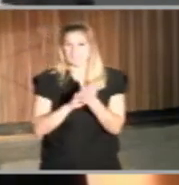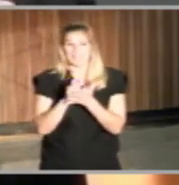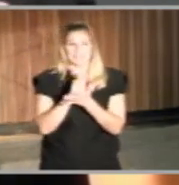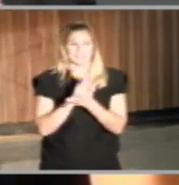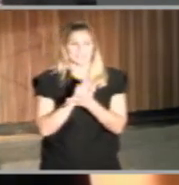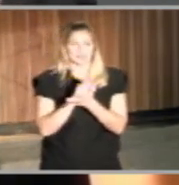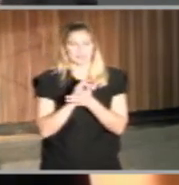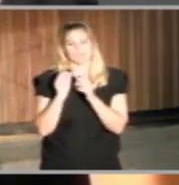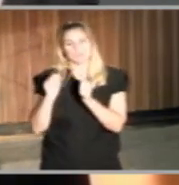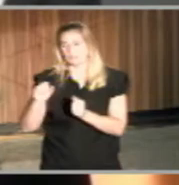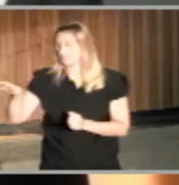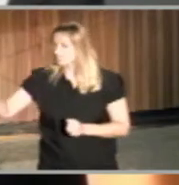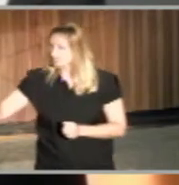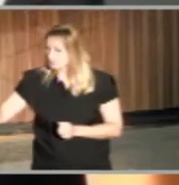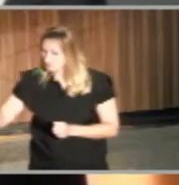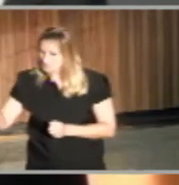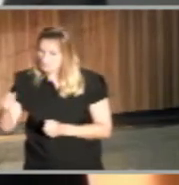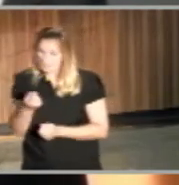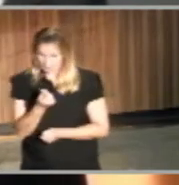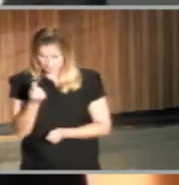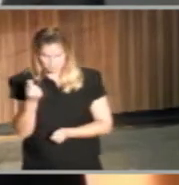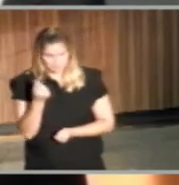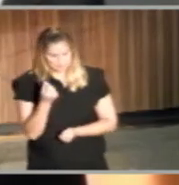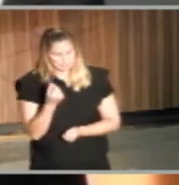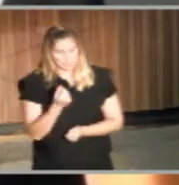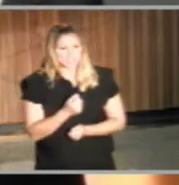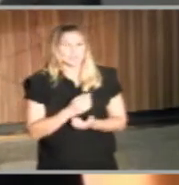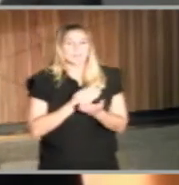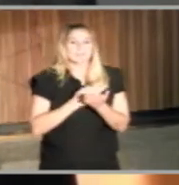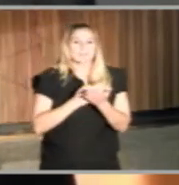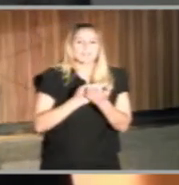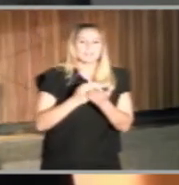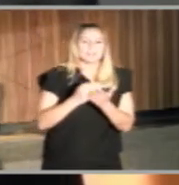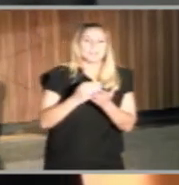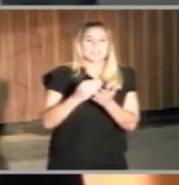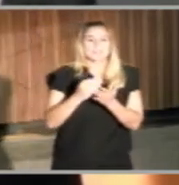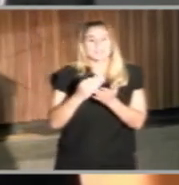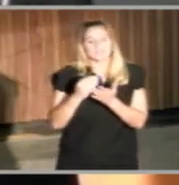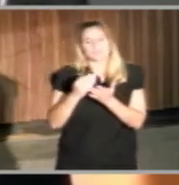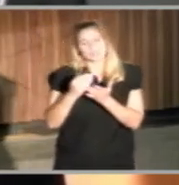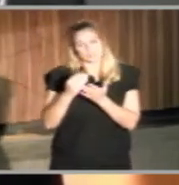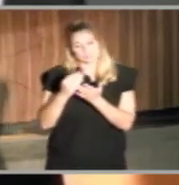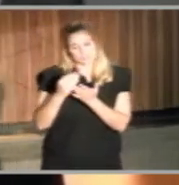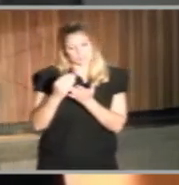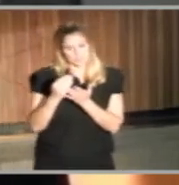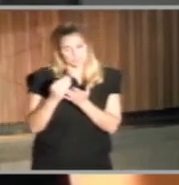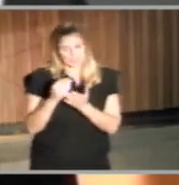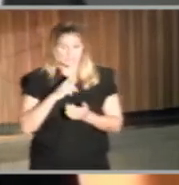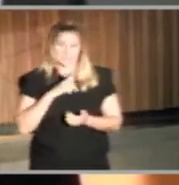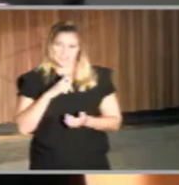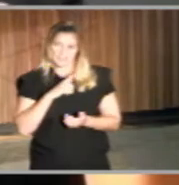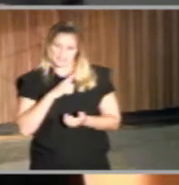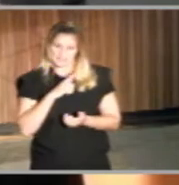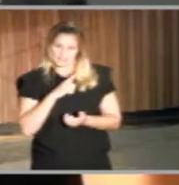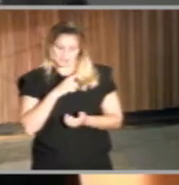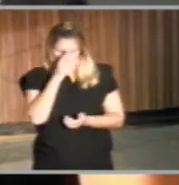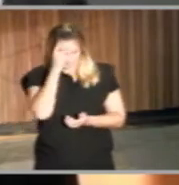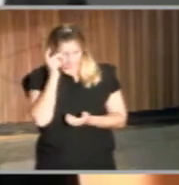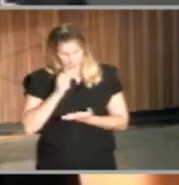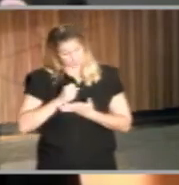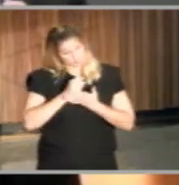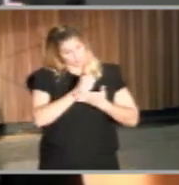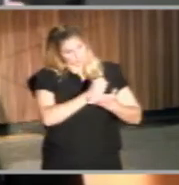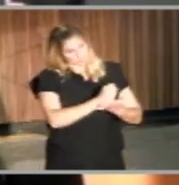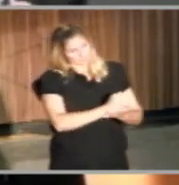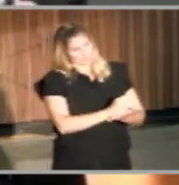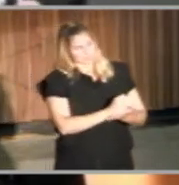dinheiro. E aí começaram a aparecer algumas que vão ser liberado recursos só em março desse ano. Ainda faltam outras,